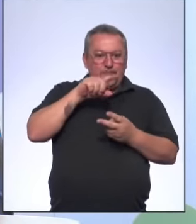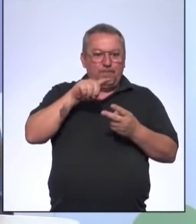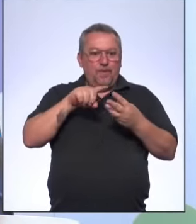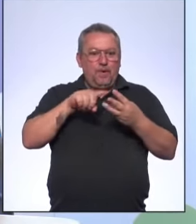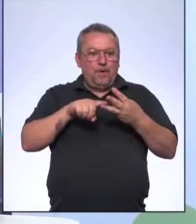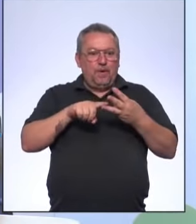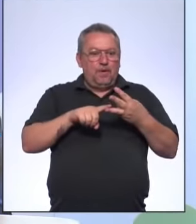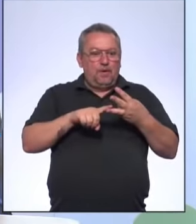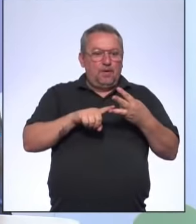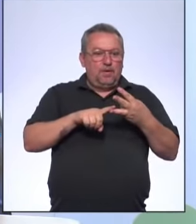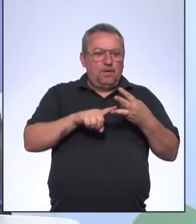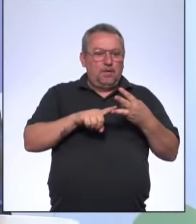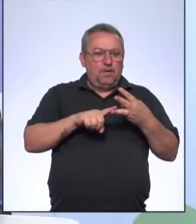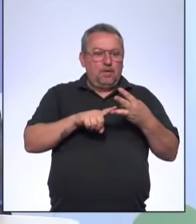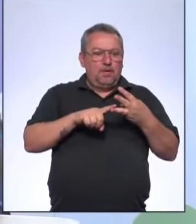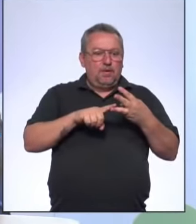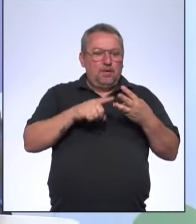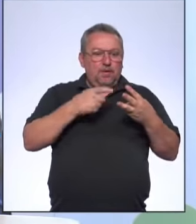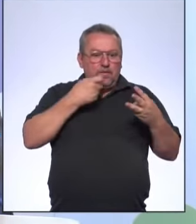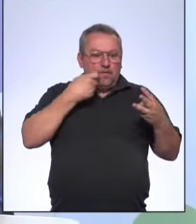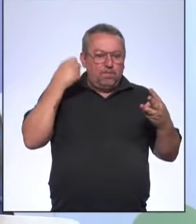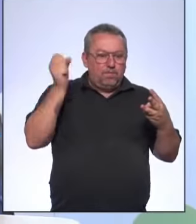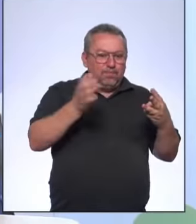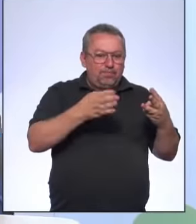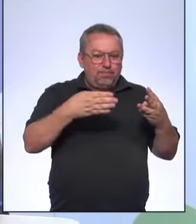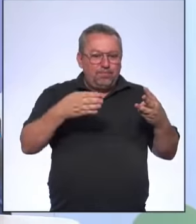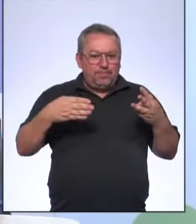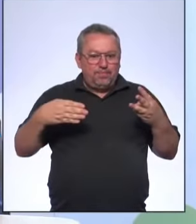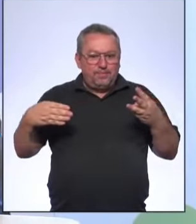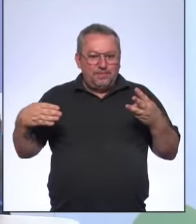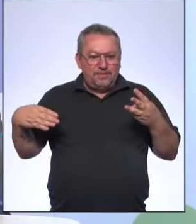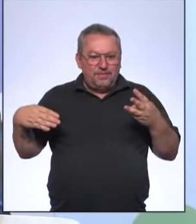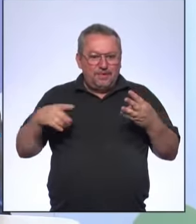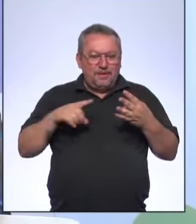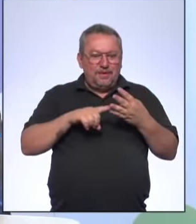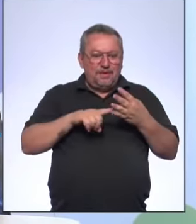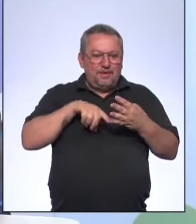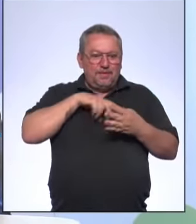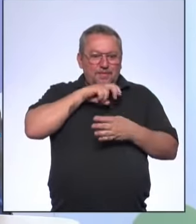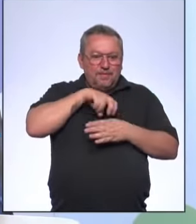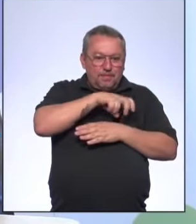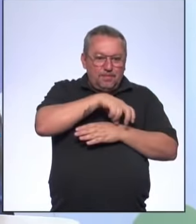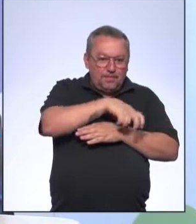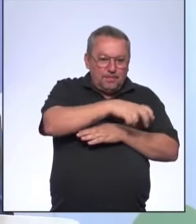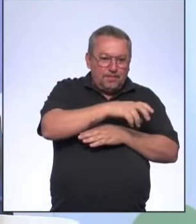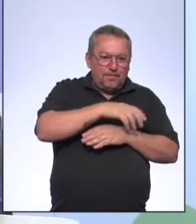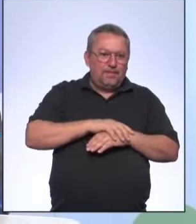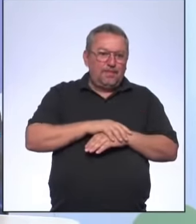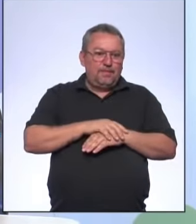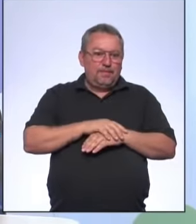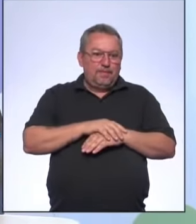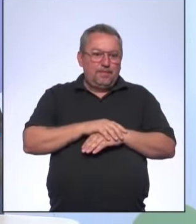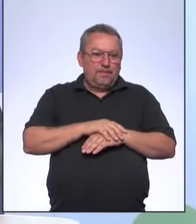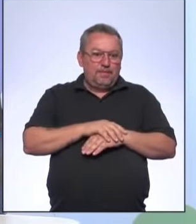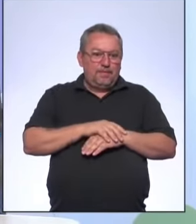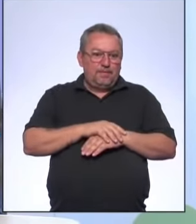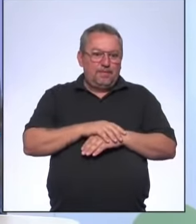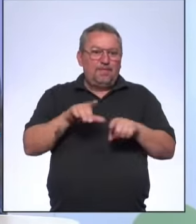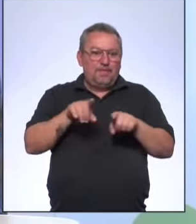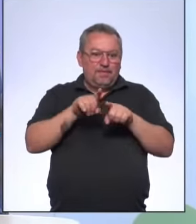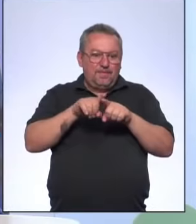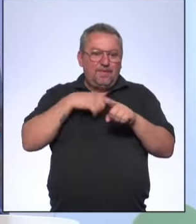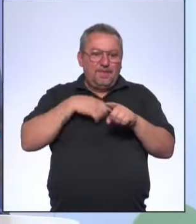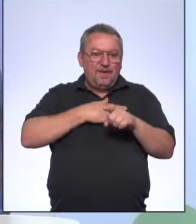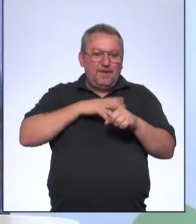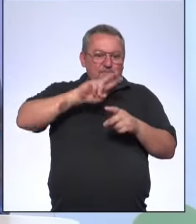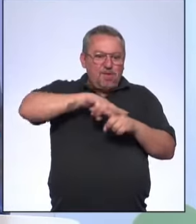a peixe peixes répteis rentals at que